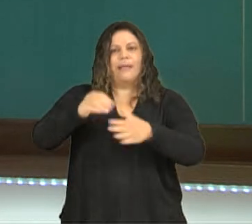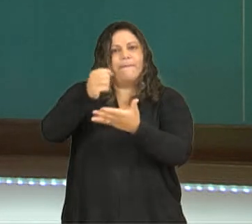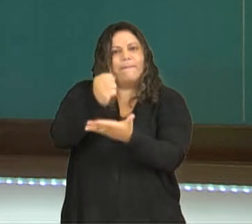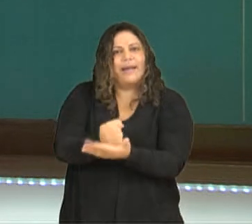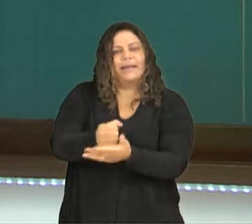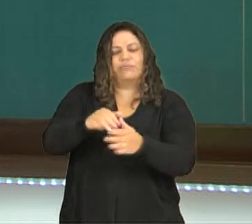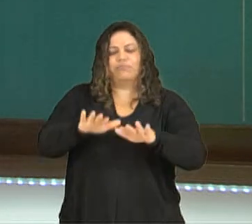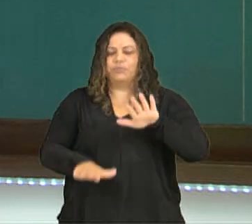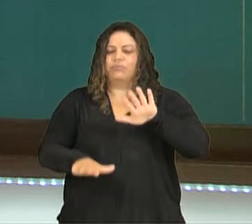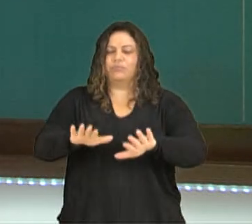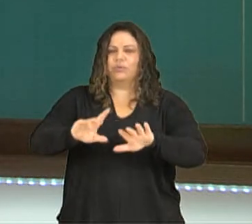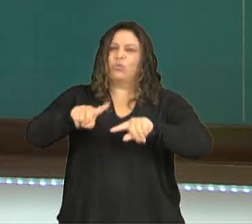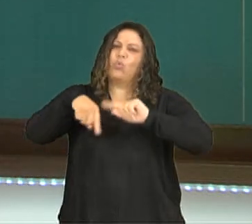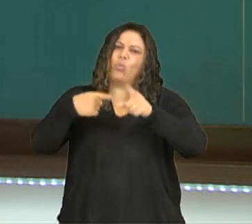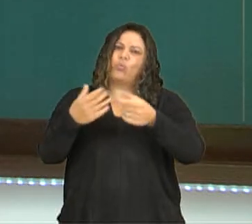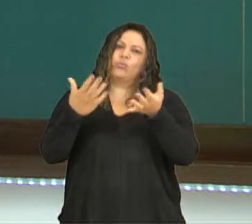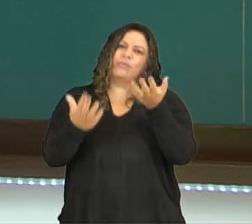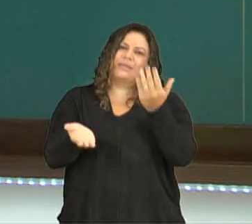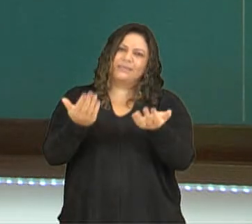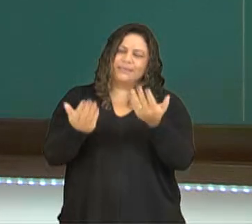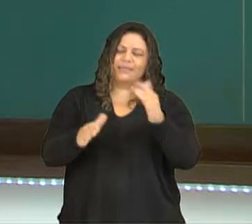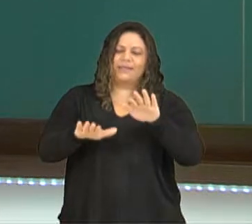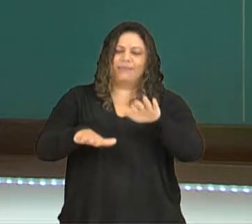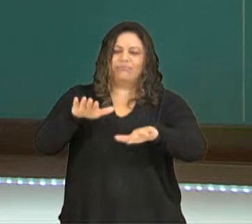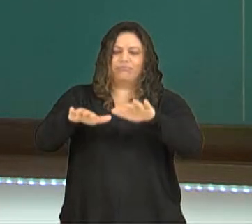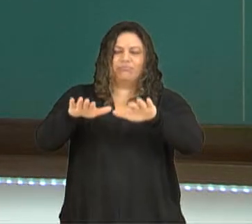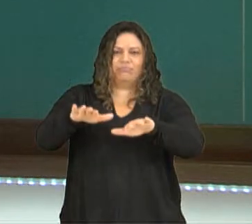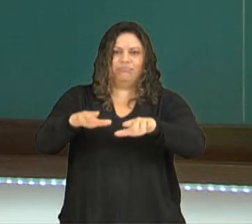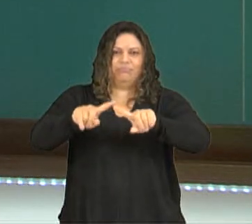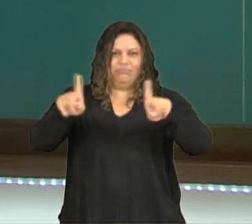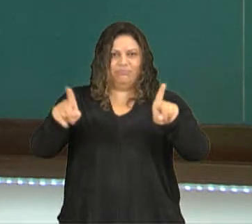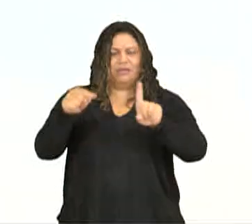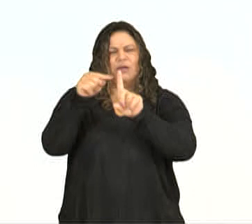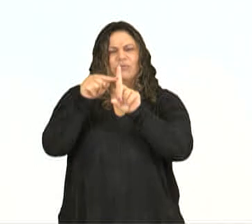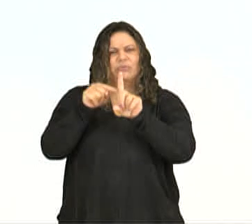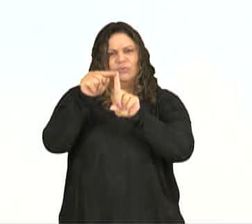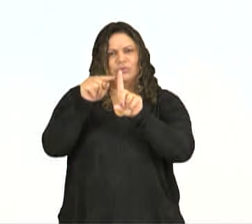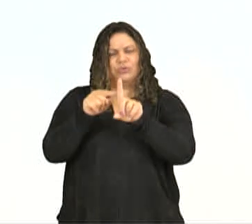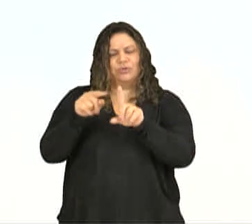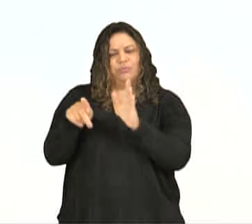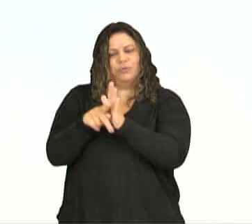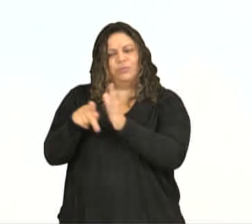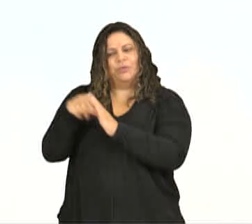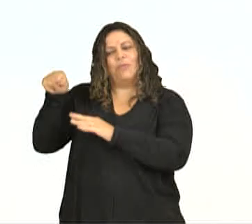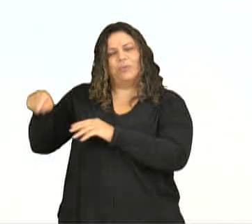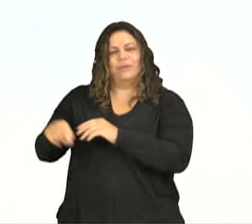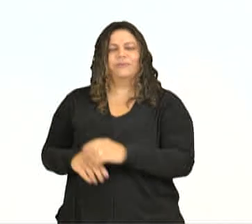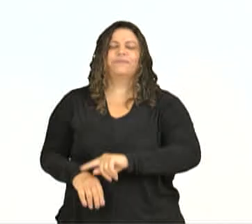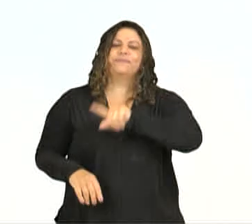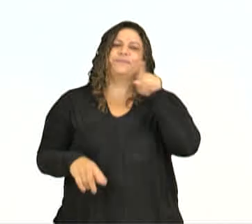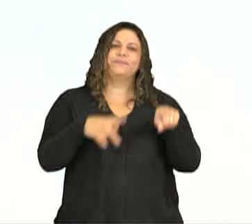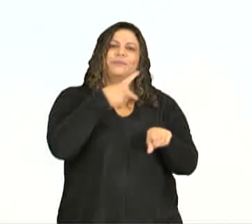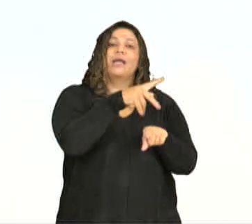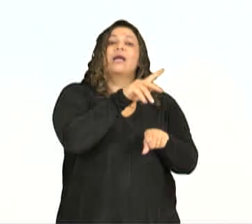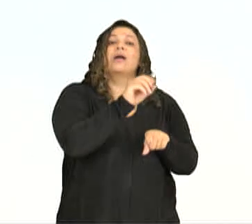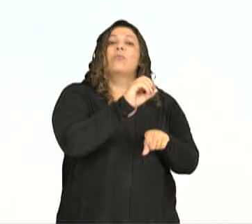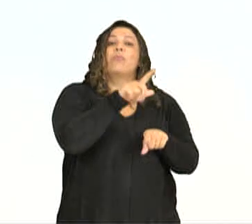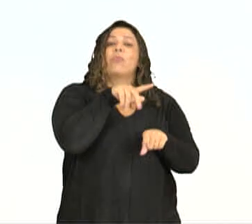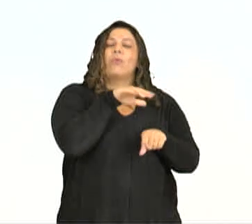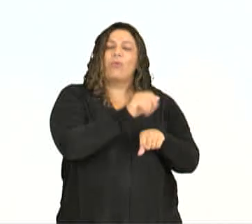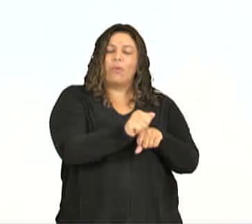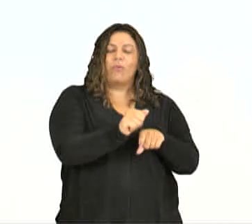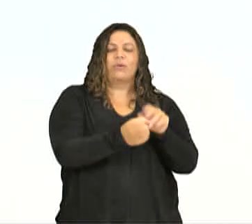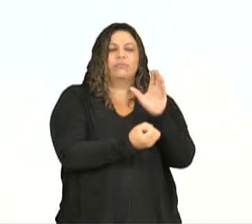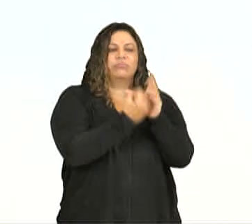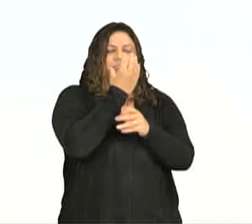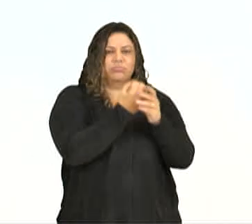segundos passos mais lentos. A polca, que é uma divertida dança de casal, originária de danças